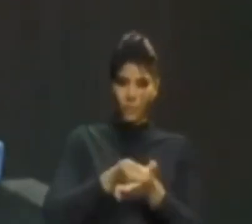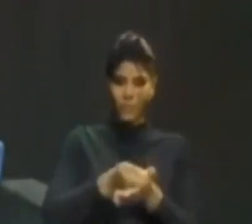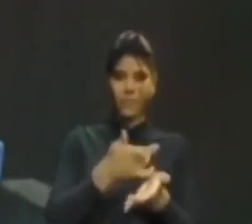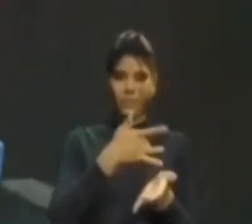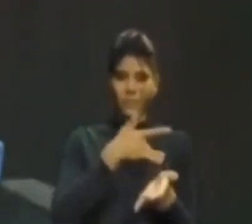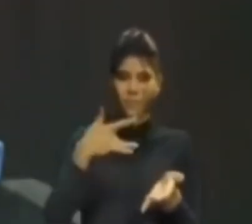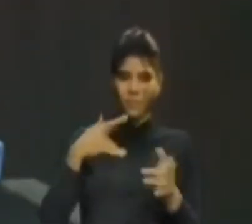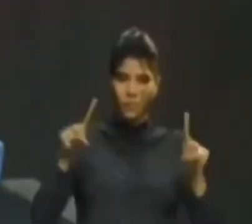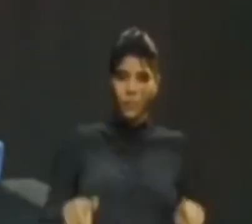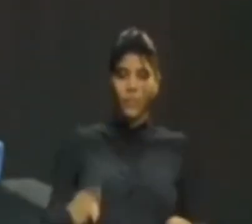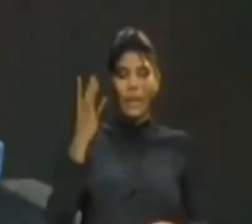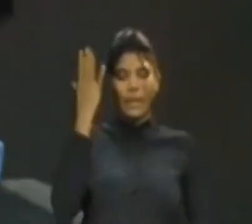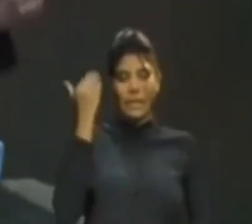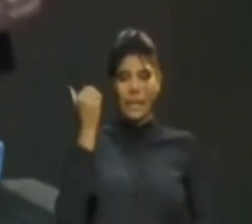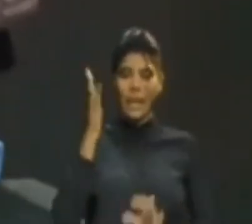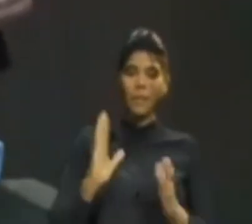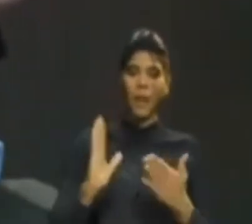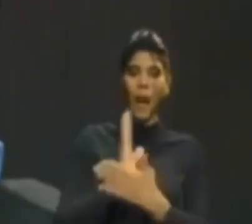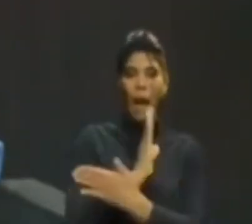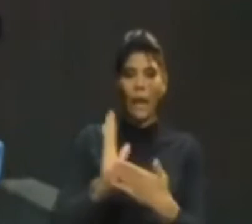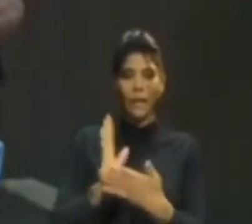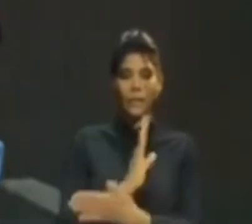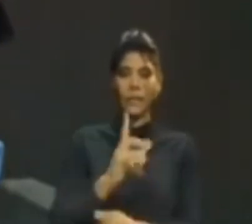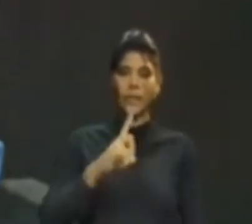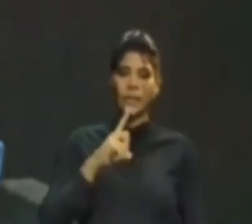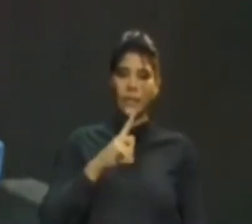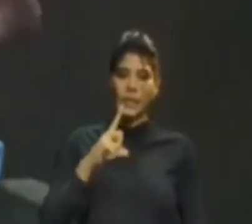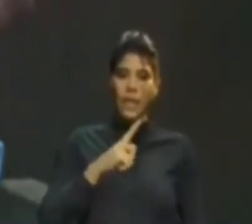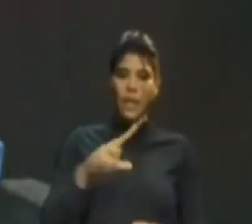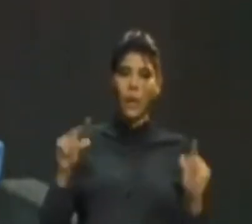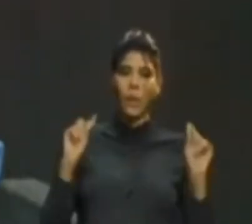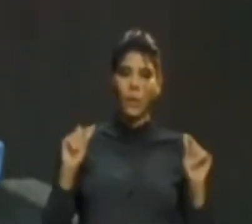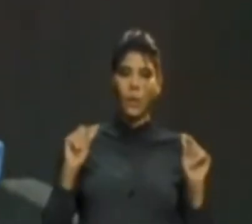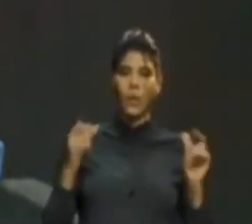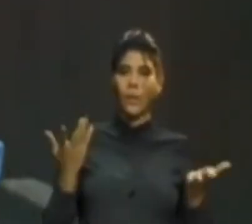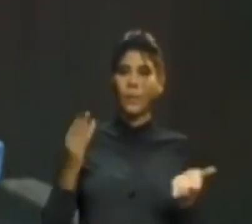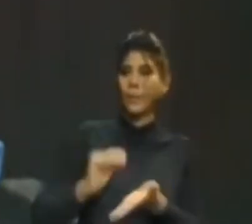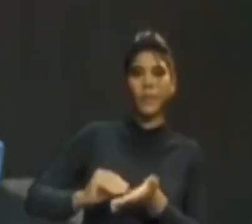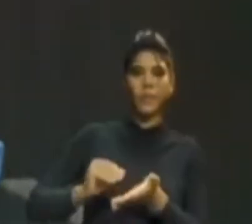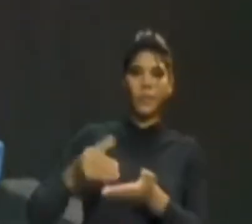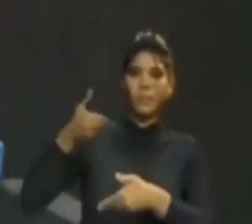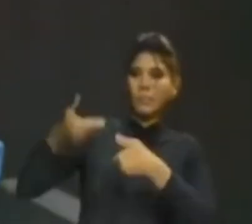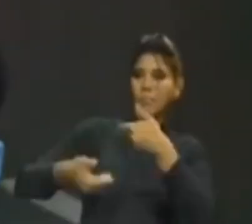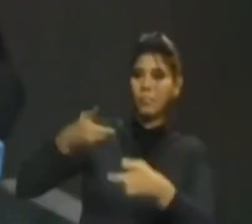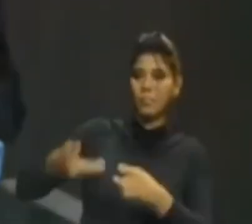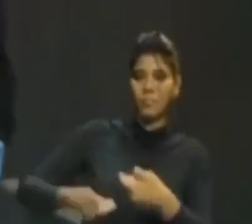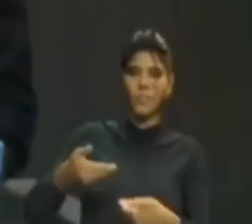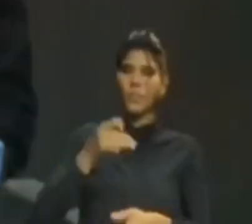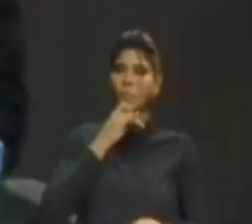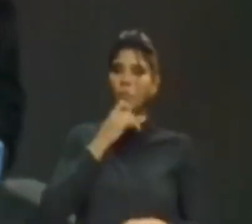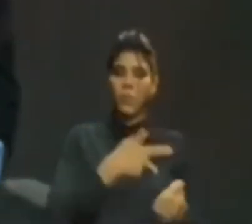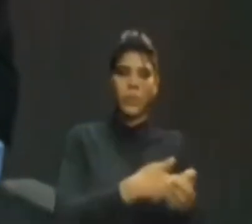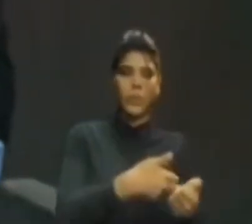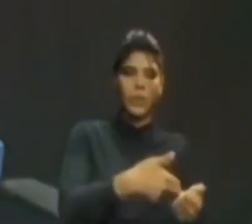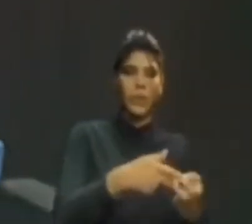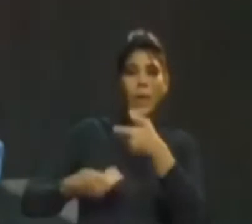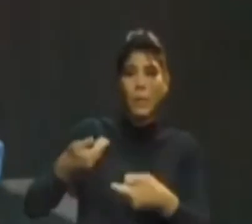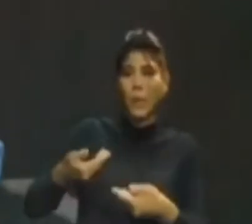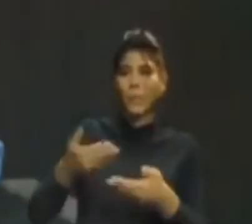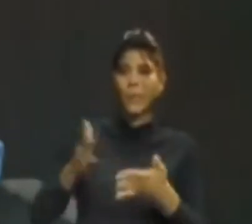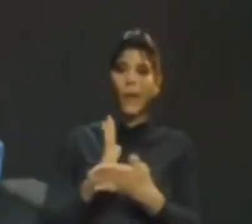saúde sabe que muitas vezes se deparam com a não prestação de procedimentos como exames ou